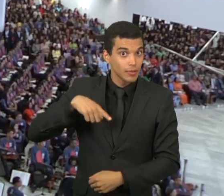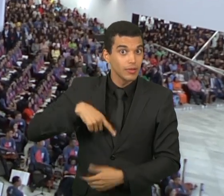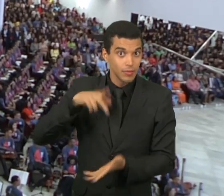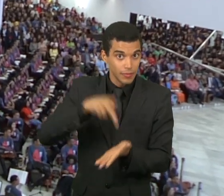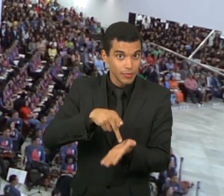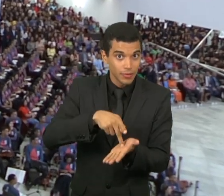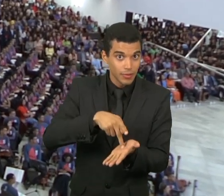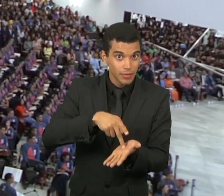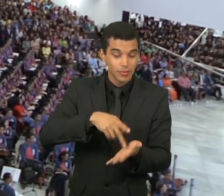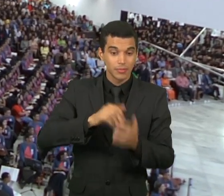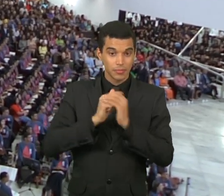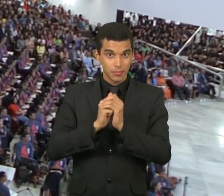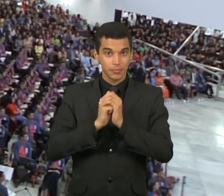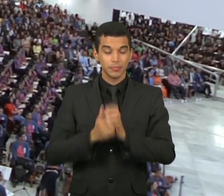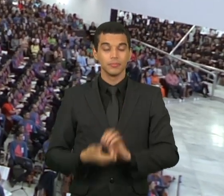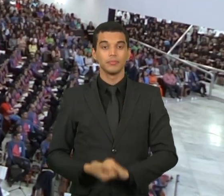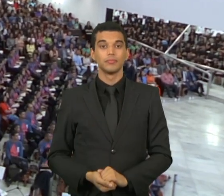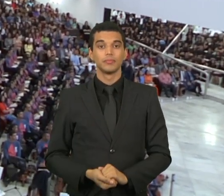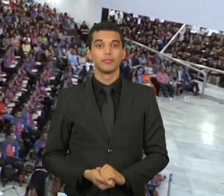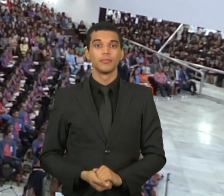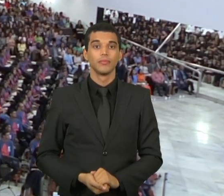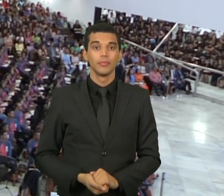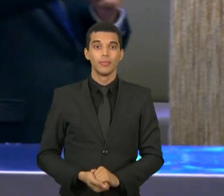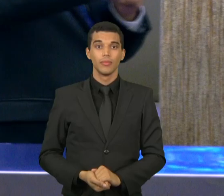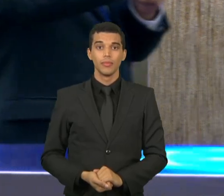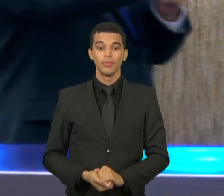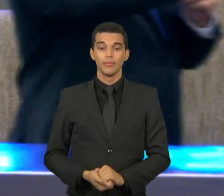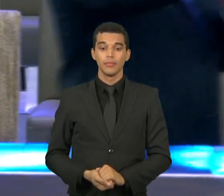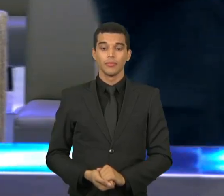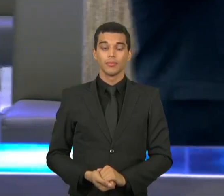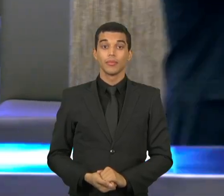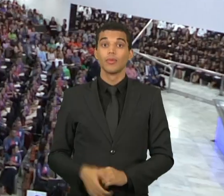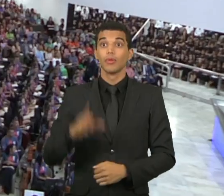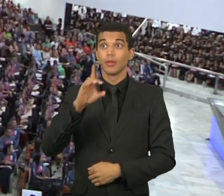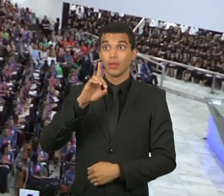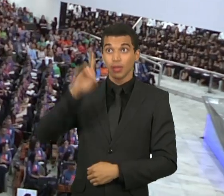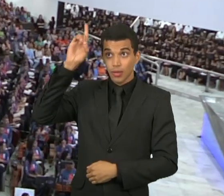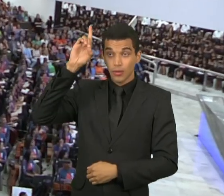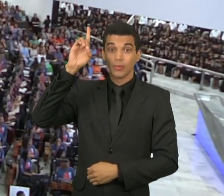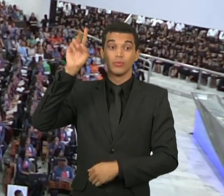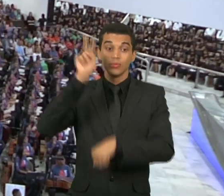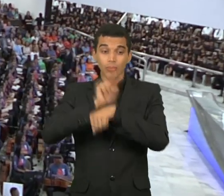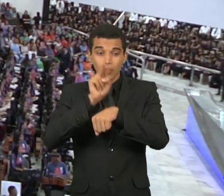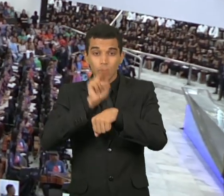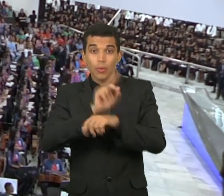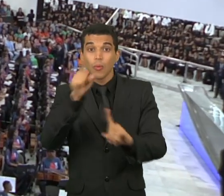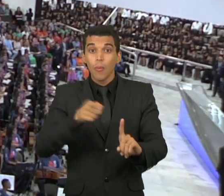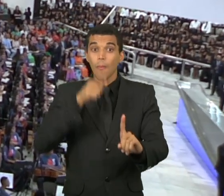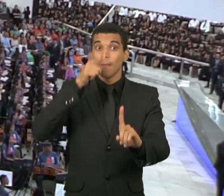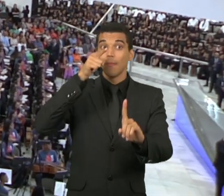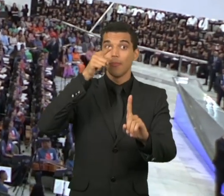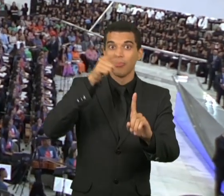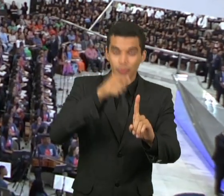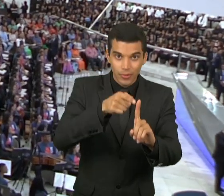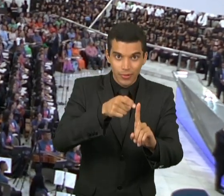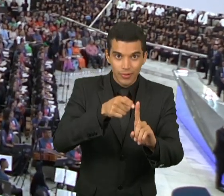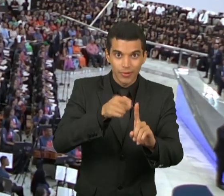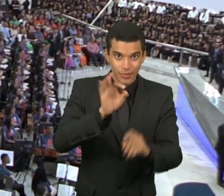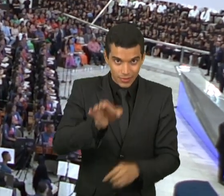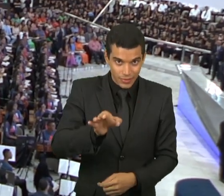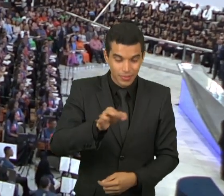um, vocês não vão falar, preservados para um, aí vocês se